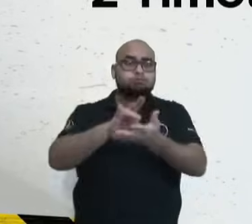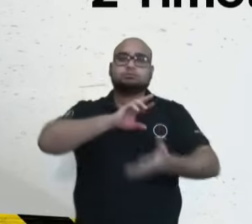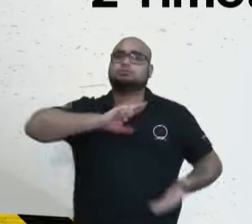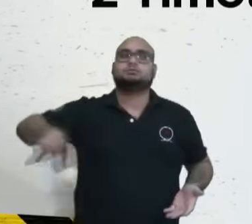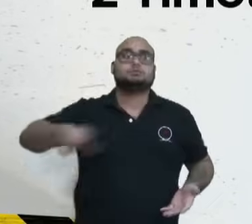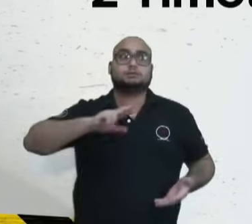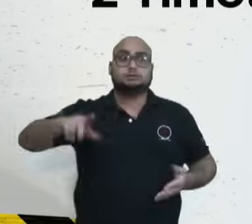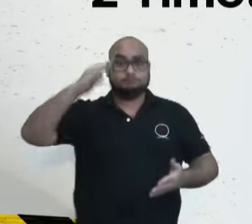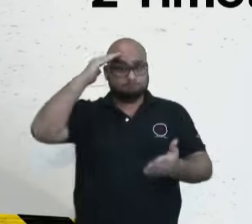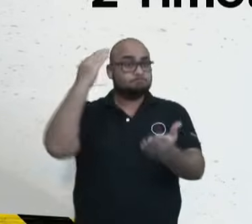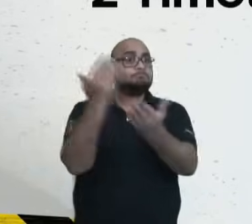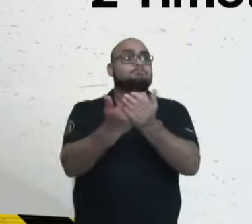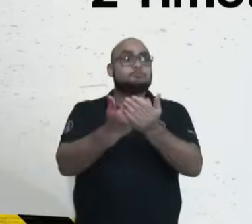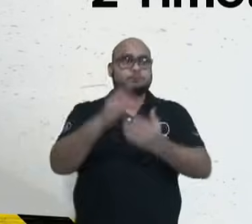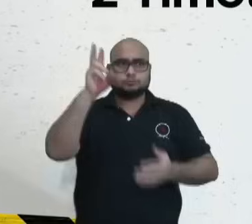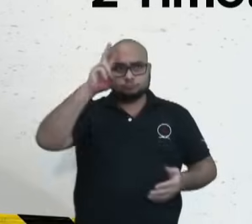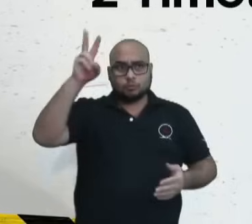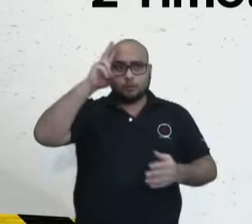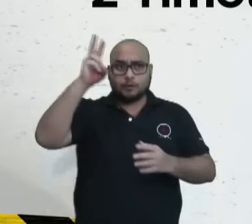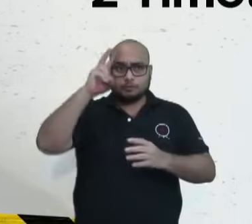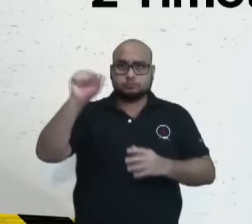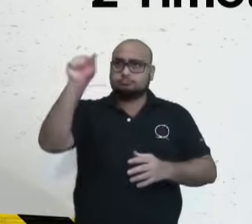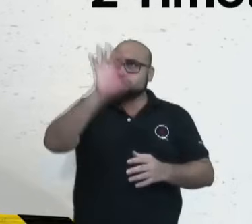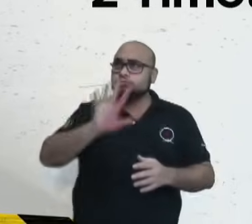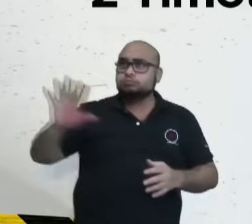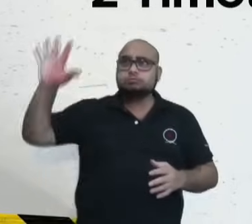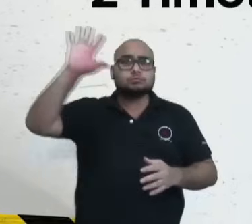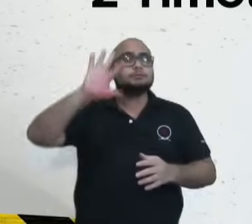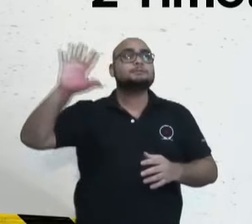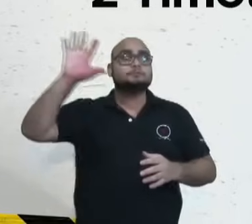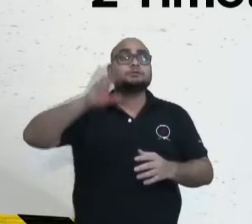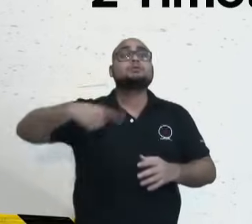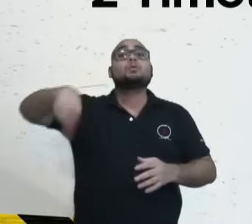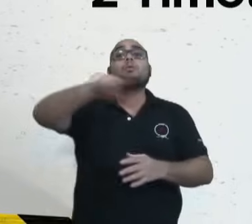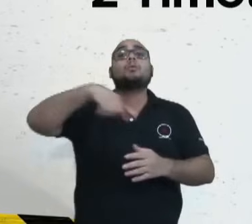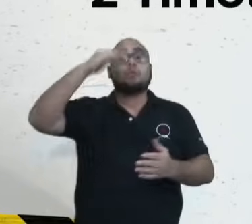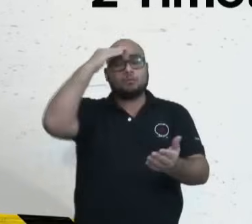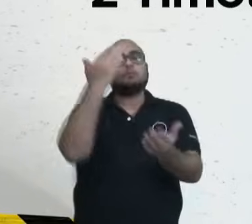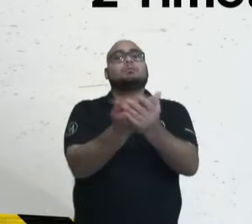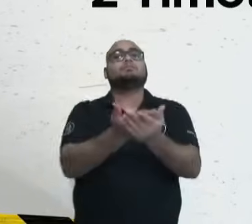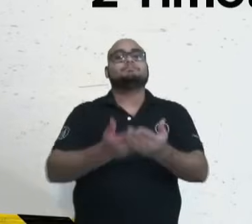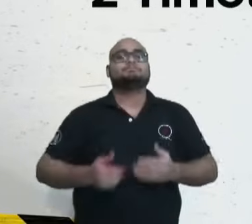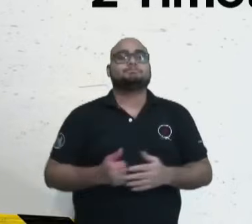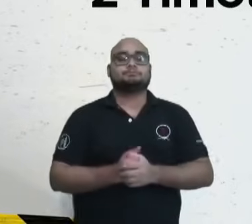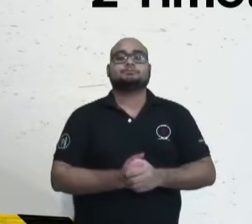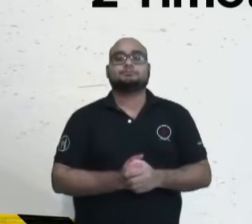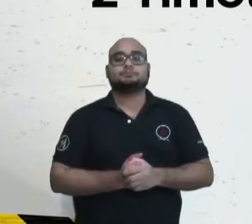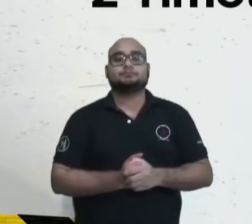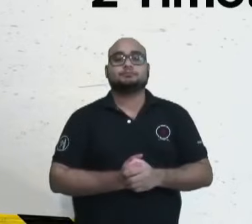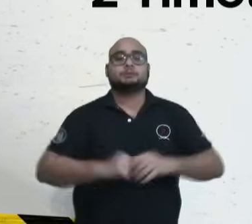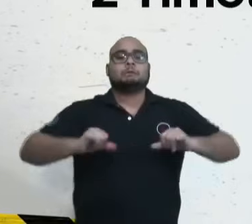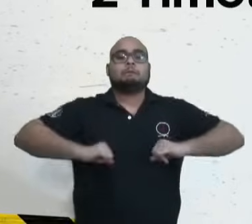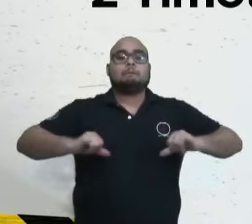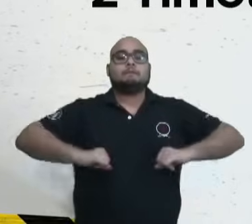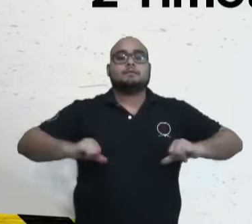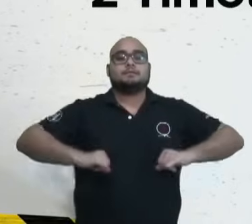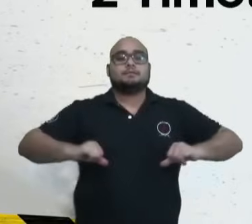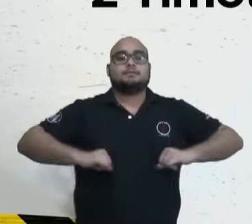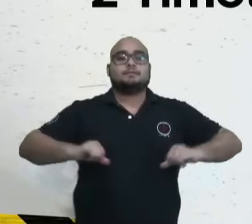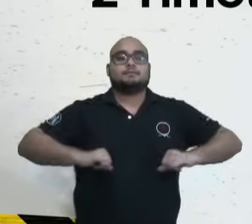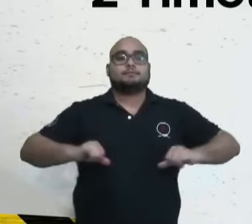se sóbrio em tudo sofre as a obra de um evangelista CPRE o